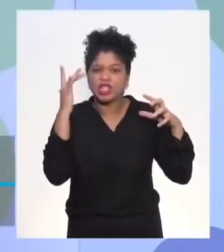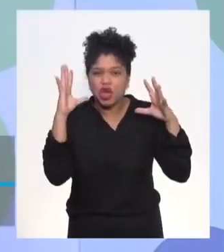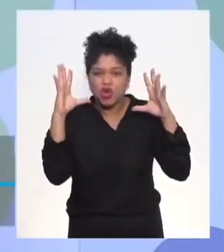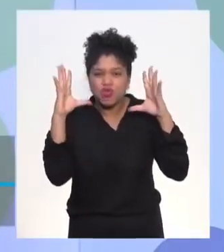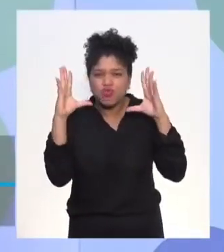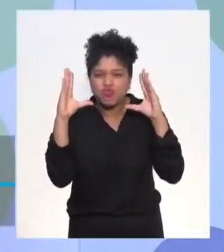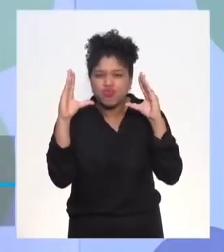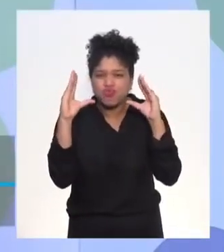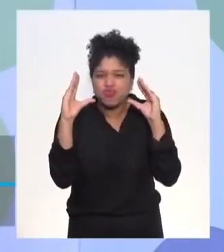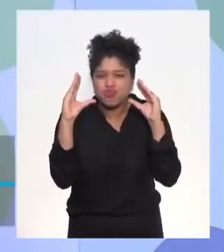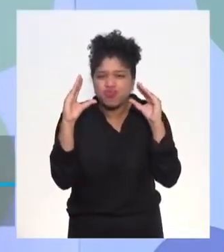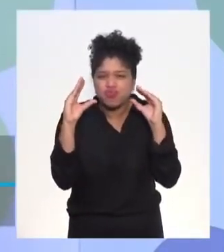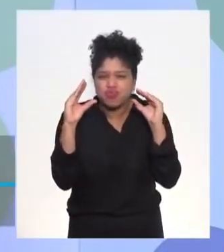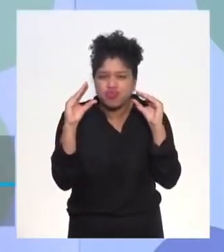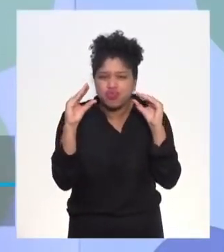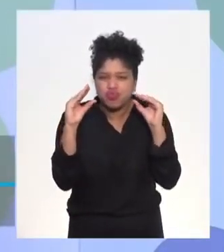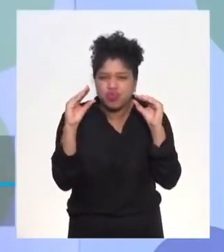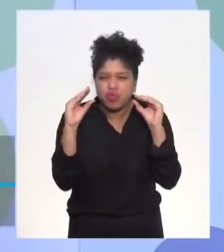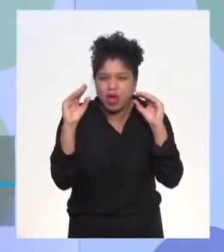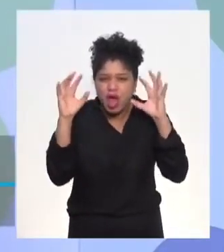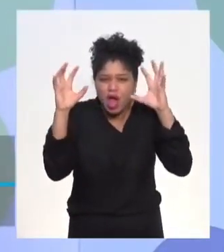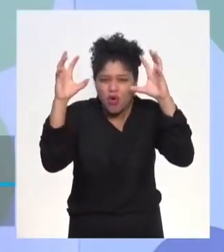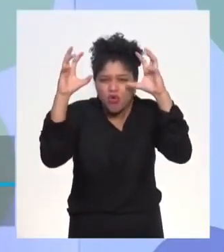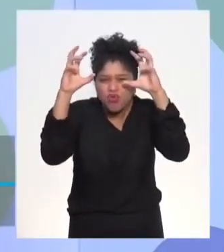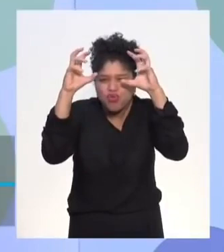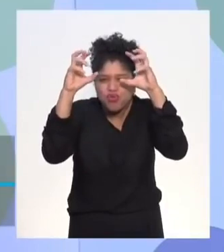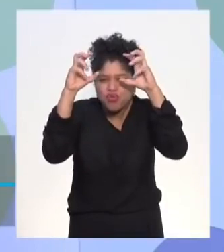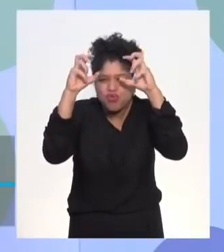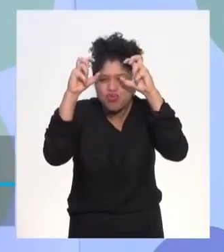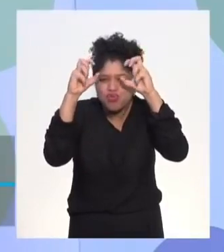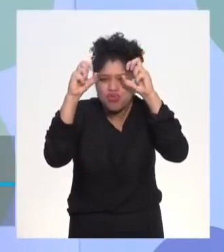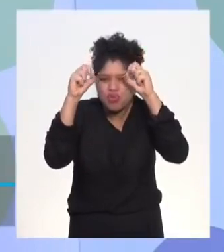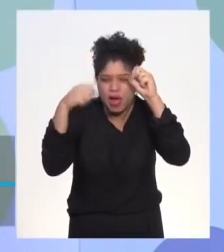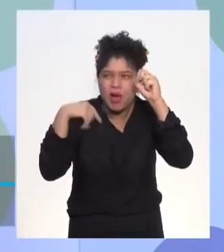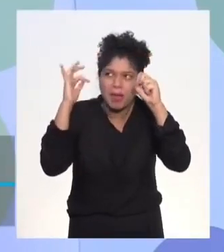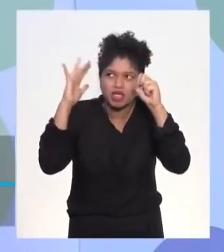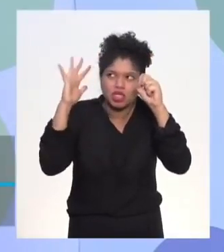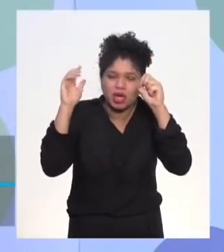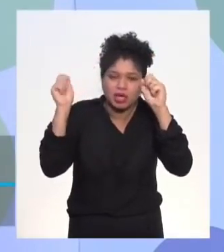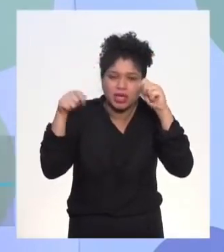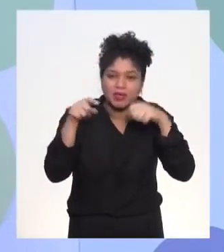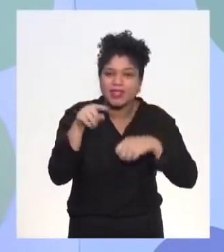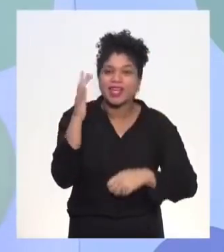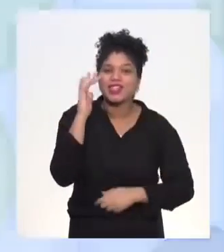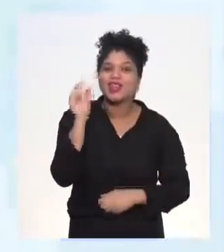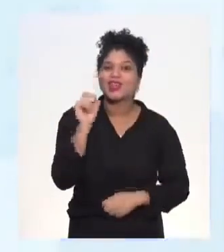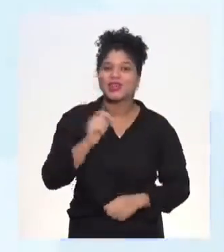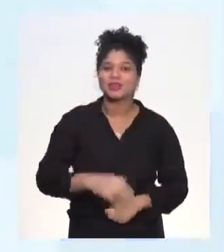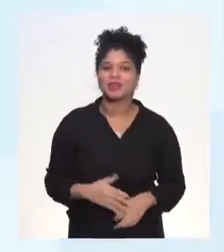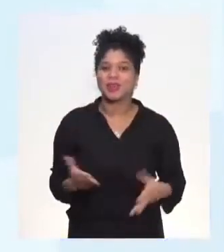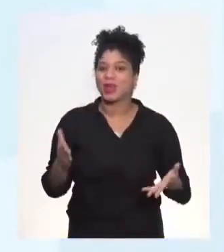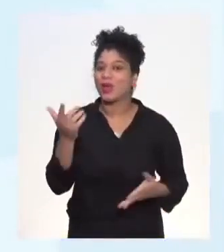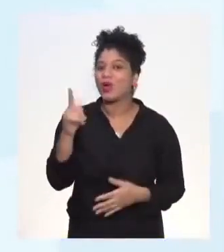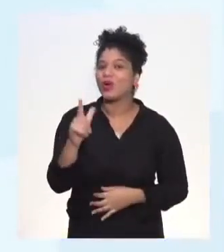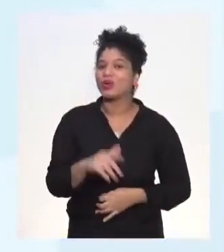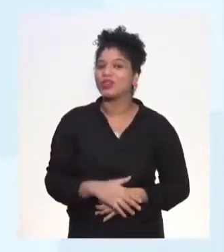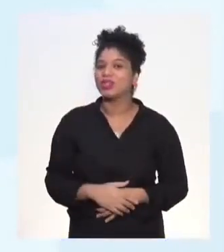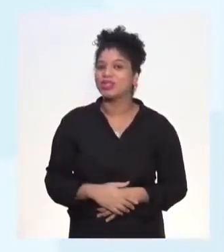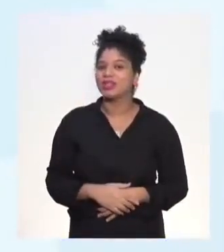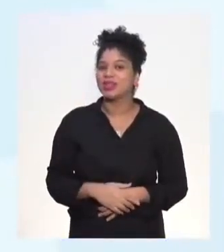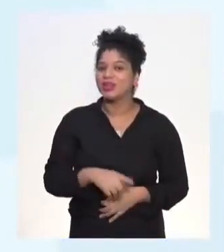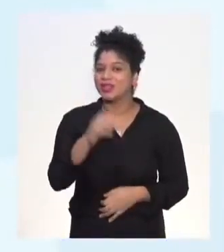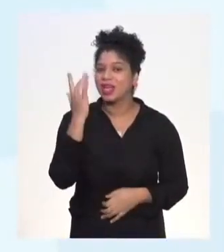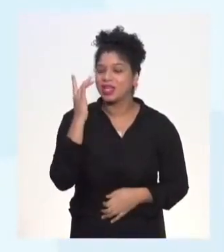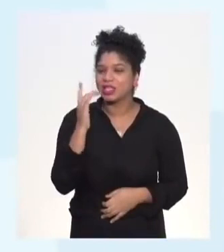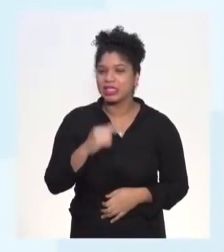um céu mais cinza. Eu imaginei isso. Na tela, um lugar como este,